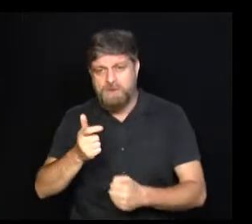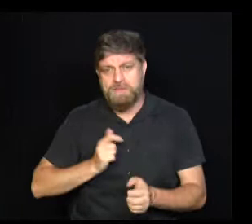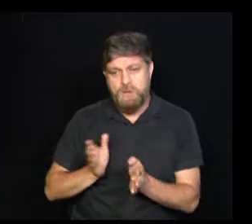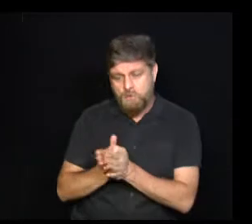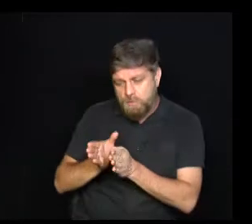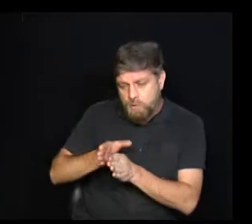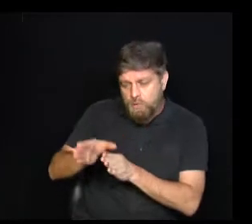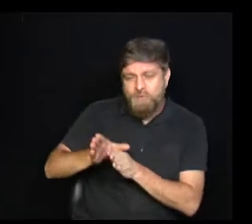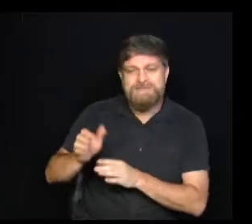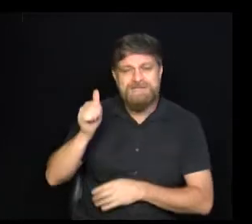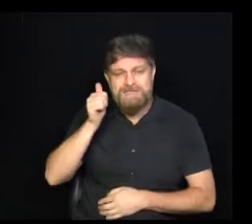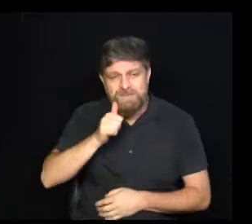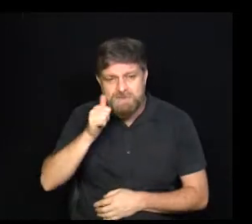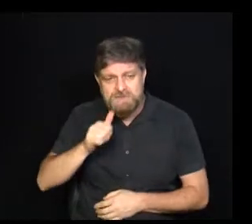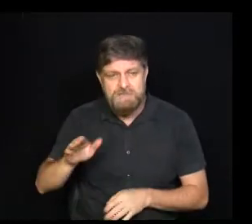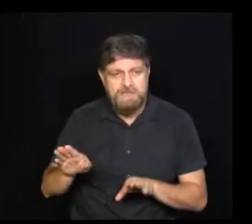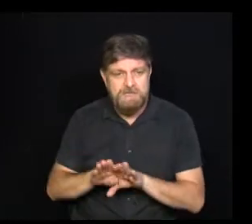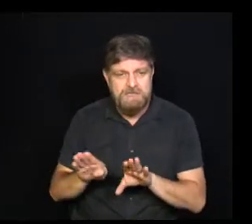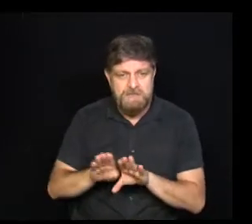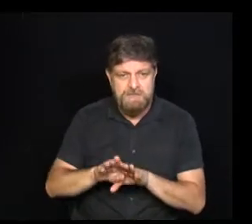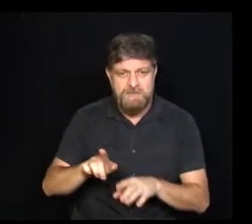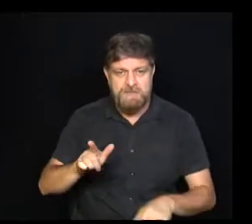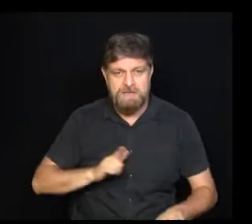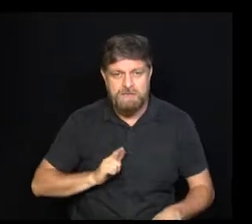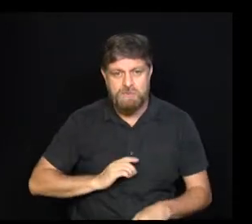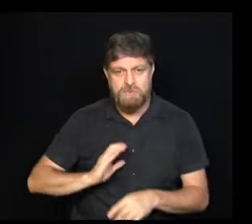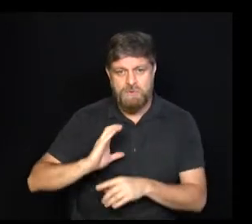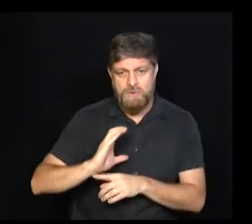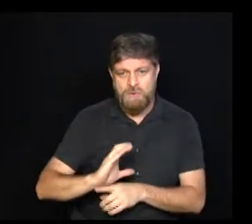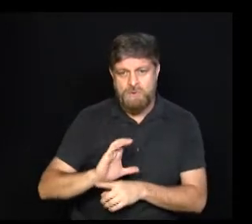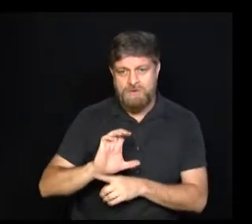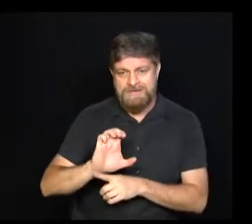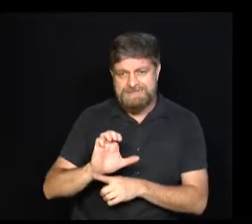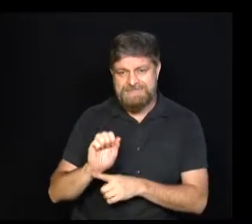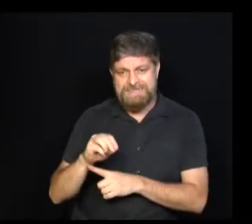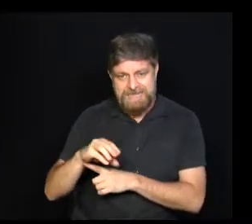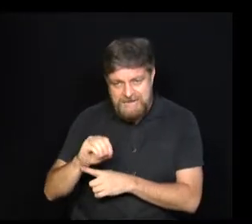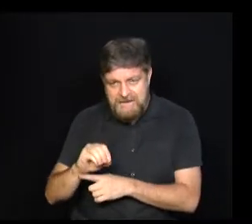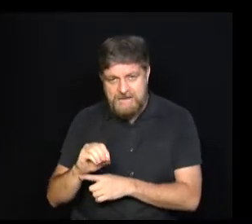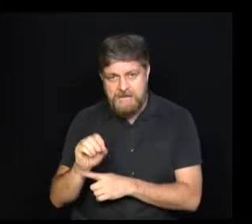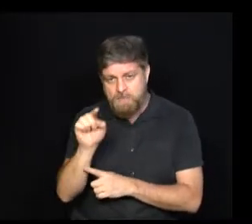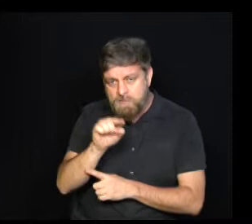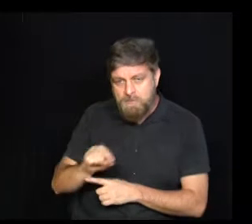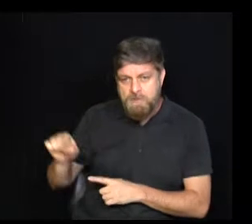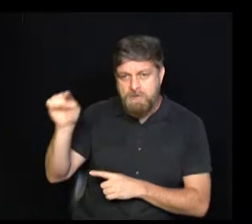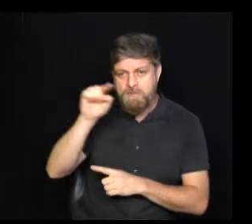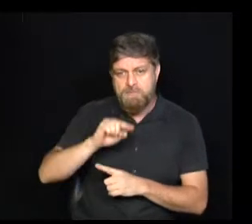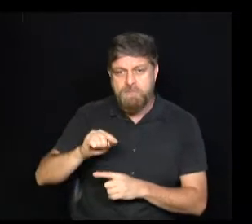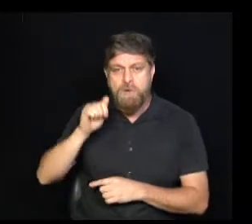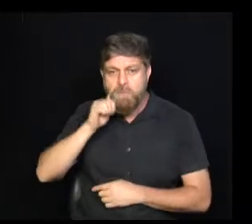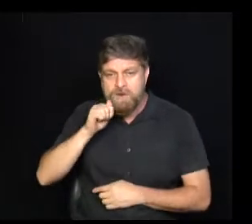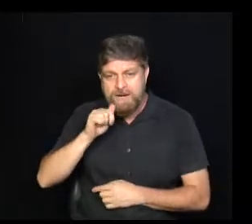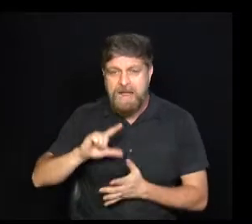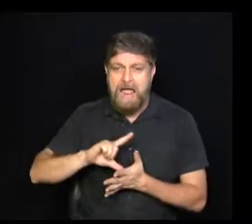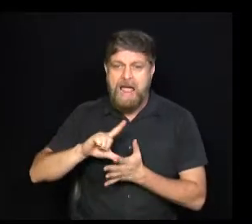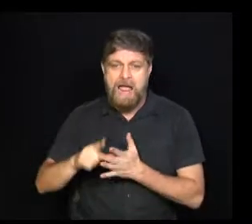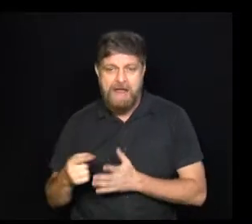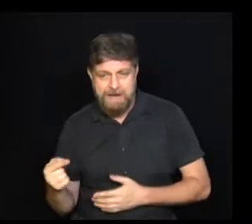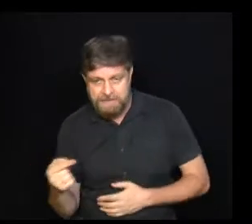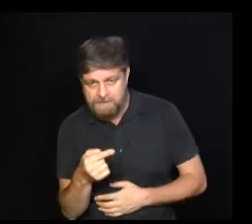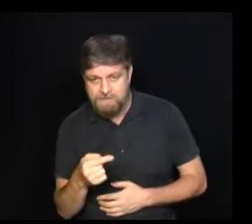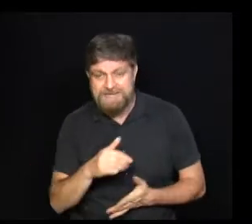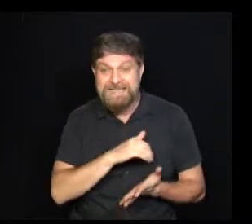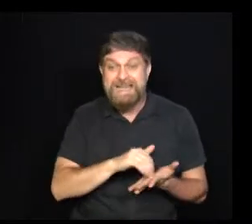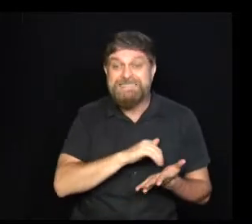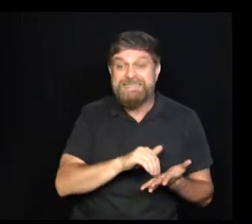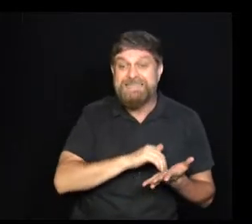da Mulher, CEAMO, a UAB, que é um parceiro nosso também, CREAS, e aí a secretária vai